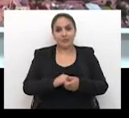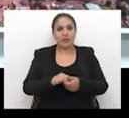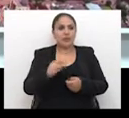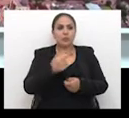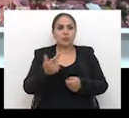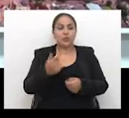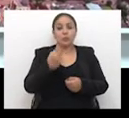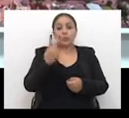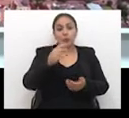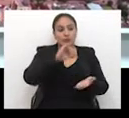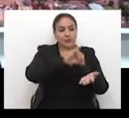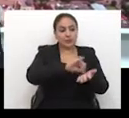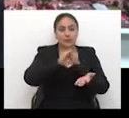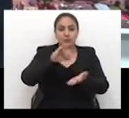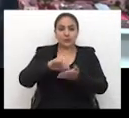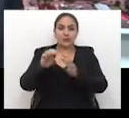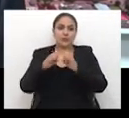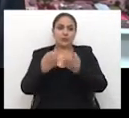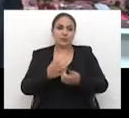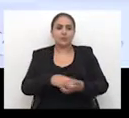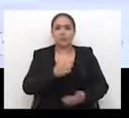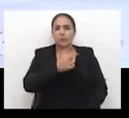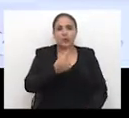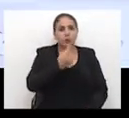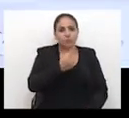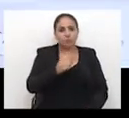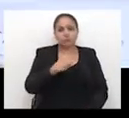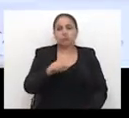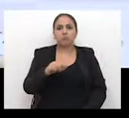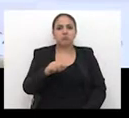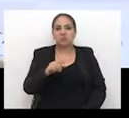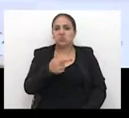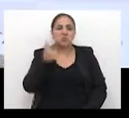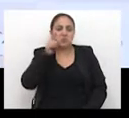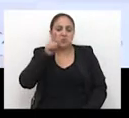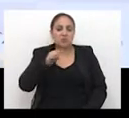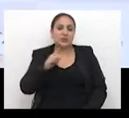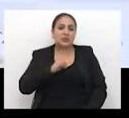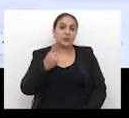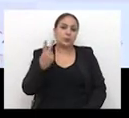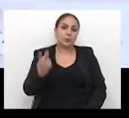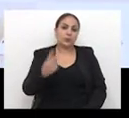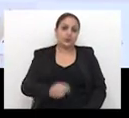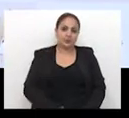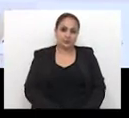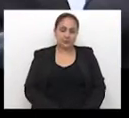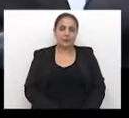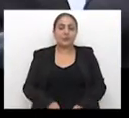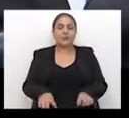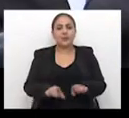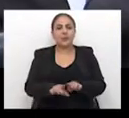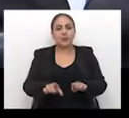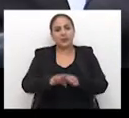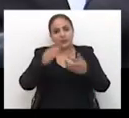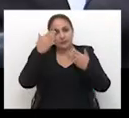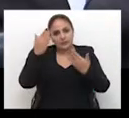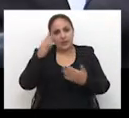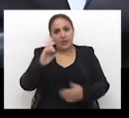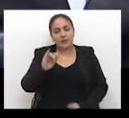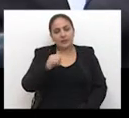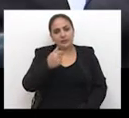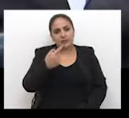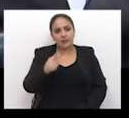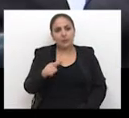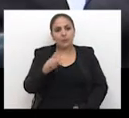tem dois e do evento né não tenho não vai ter 2 a 1 o vereador patrick cavalcante fez questão de agradecer a adão